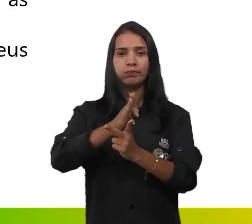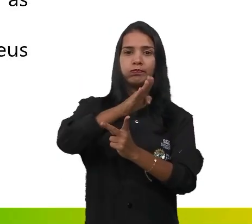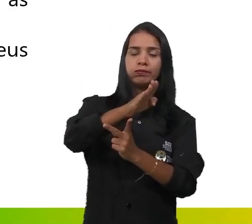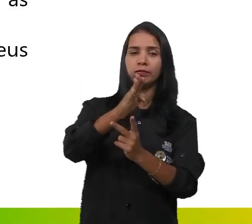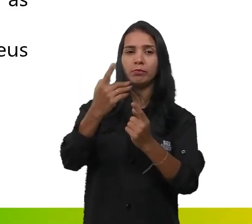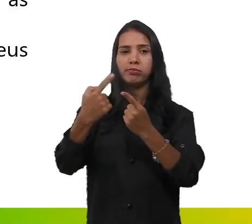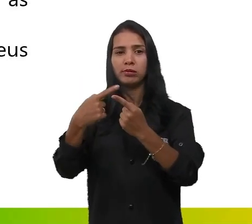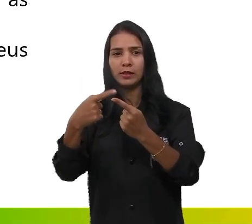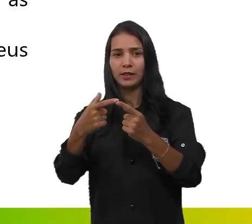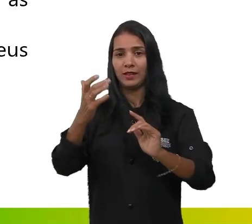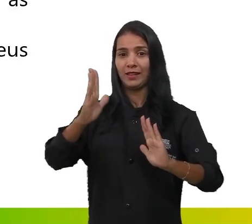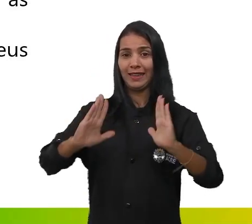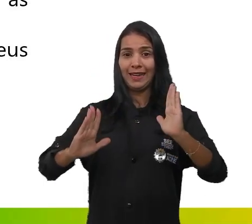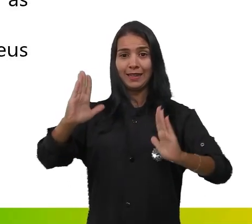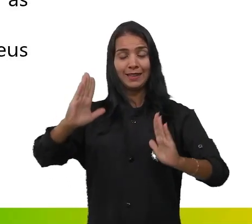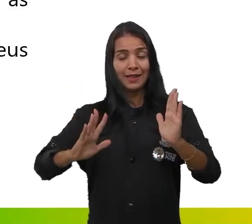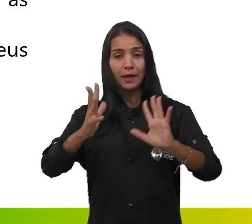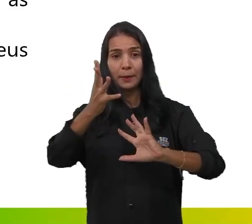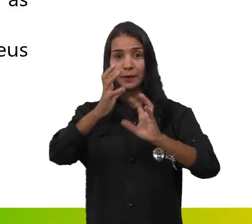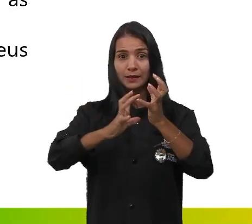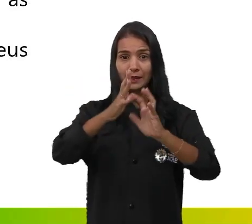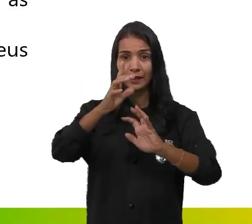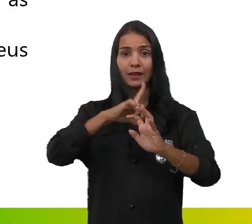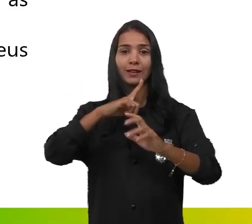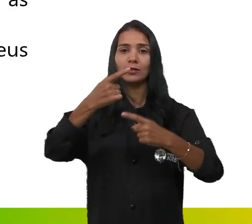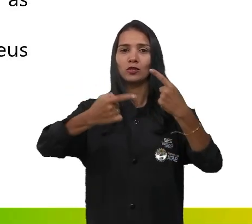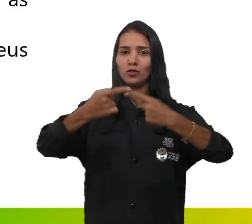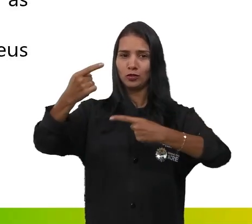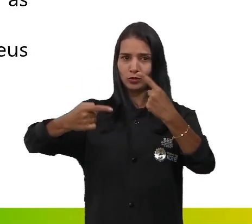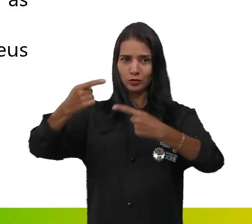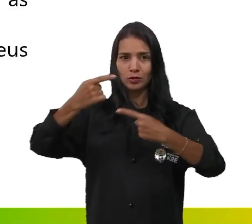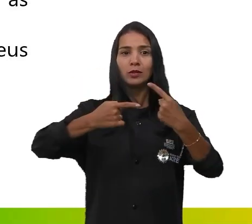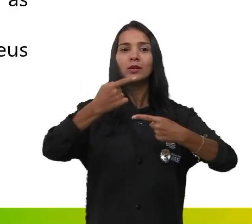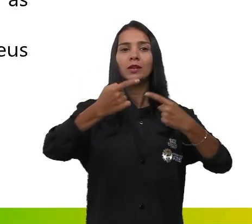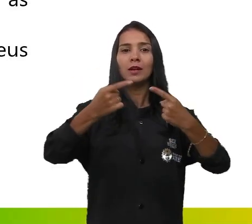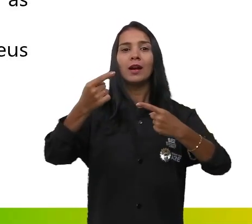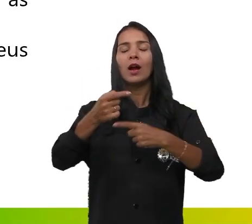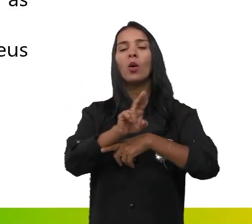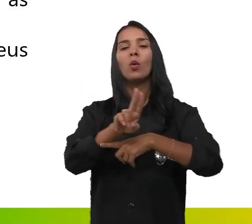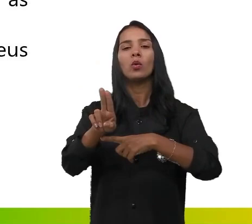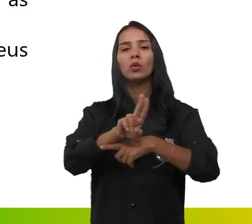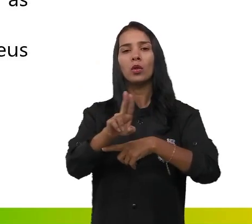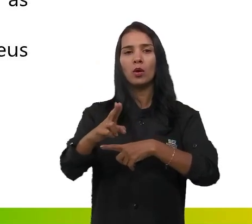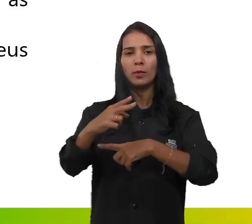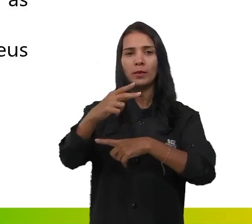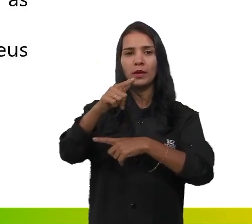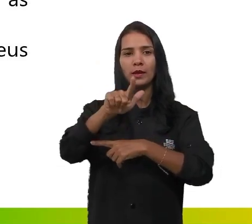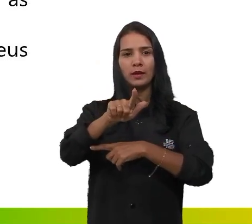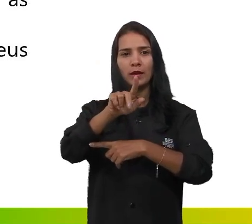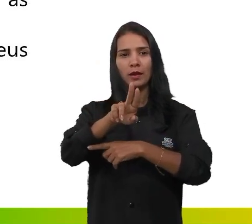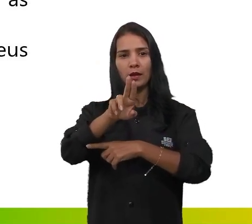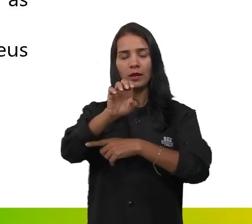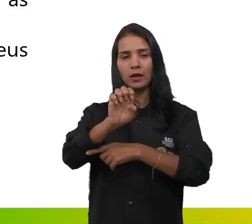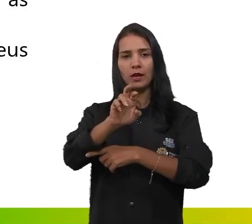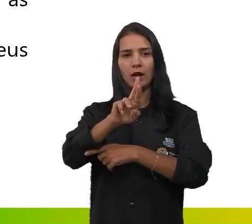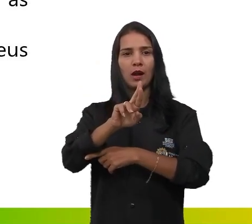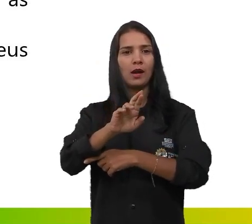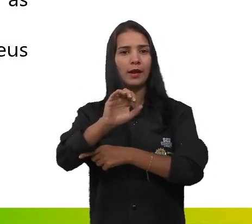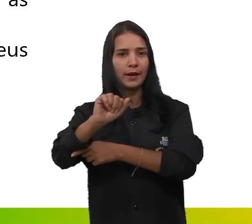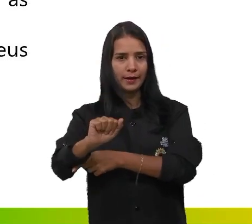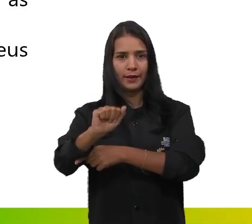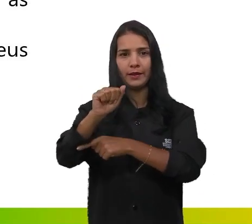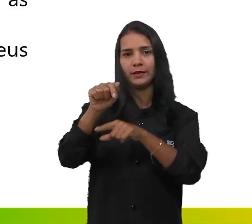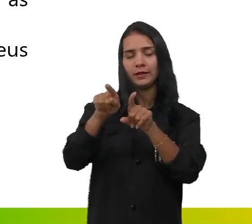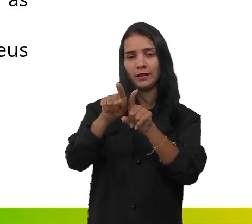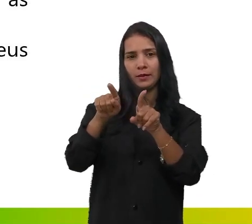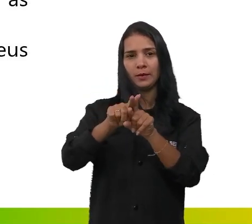época esses conflitos aconteciam e eram chamados como guerras por procuração, como é o caso da